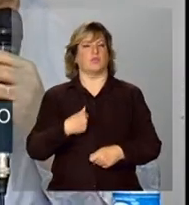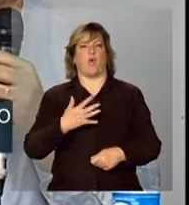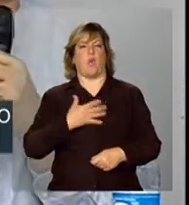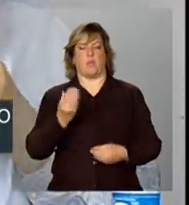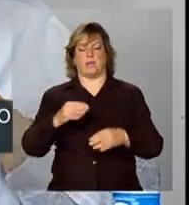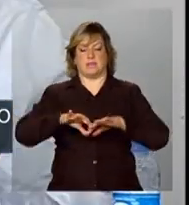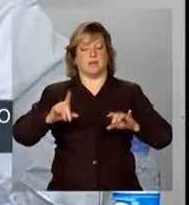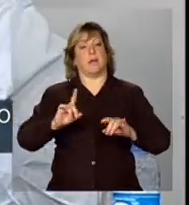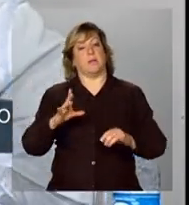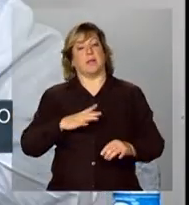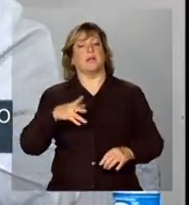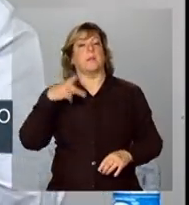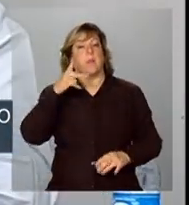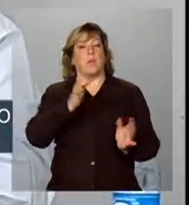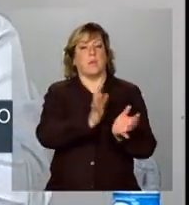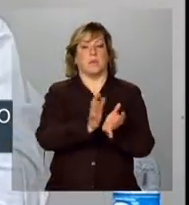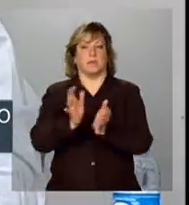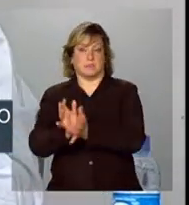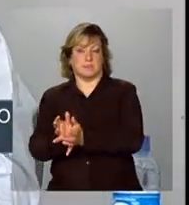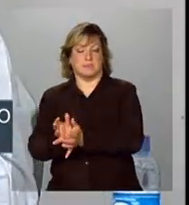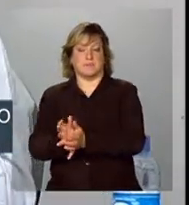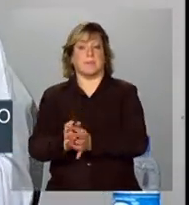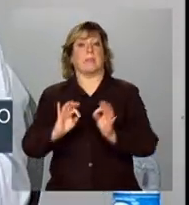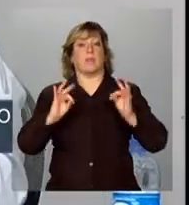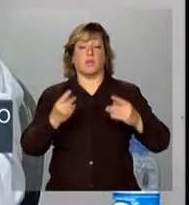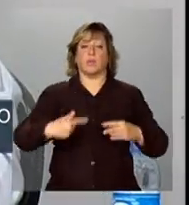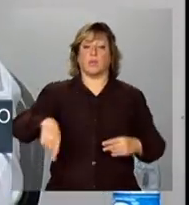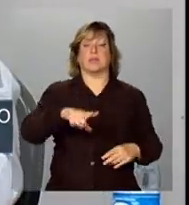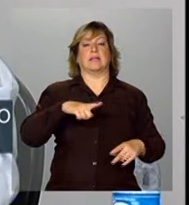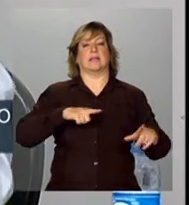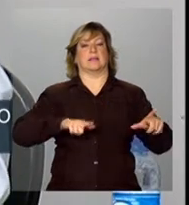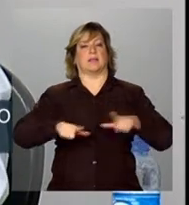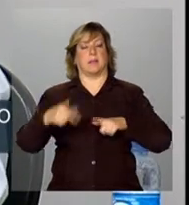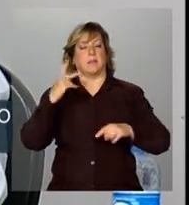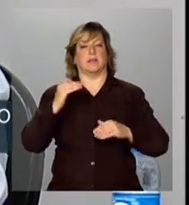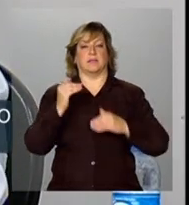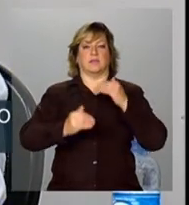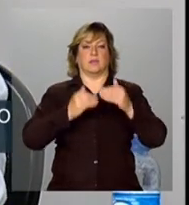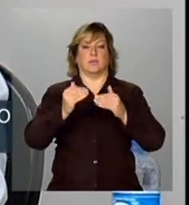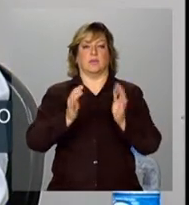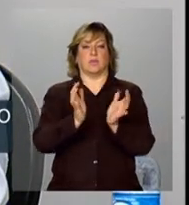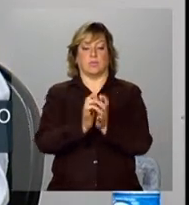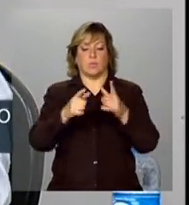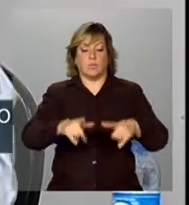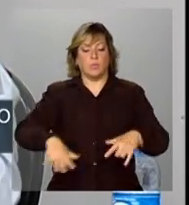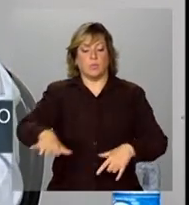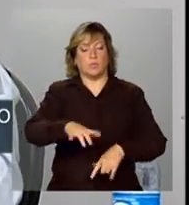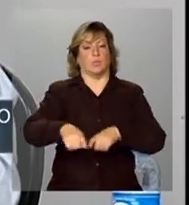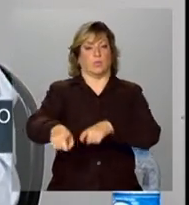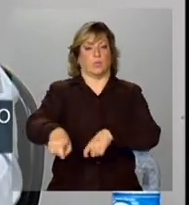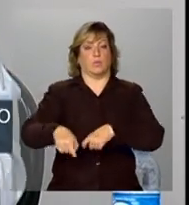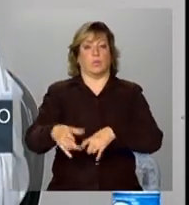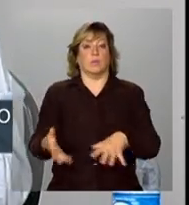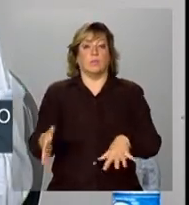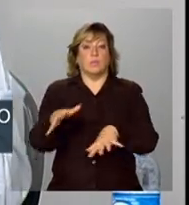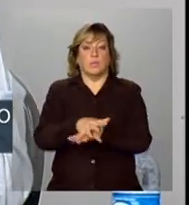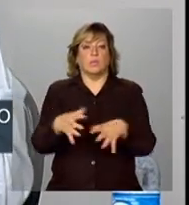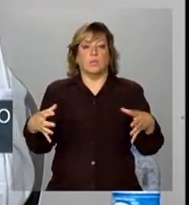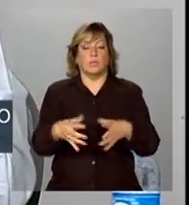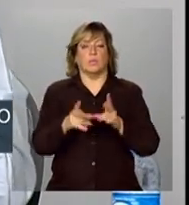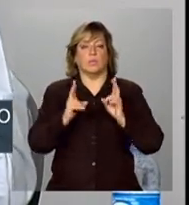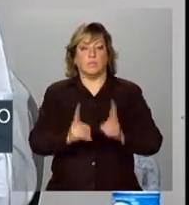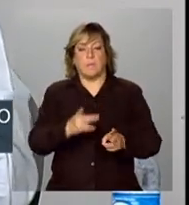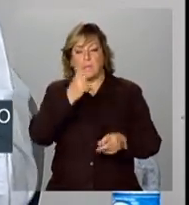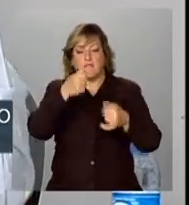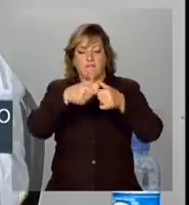mas, enfim, é uma separação política, todos eles estão trabalhando para o desenvolvimento do meio rural, tá, para a inclusão do homem, para a permanência do homem na